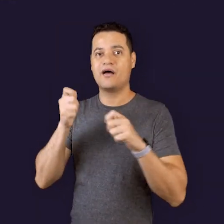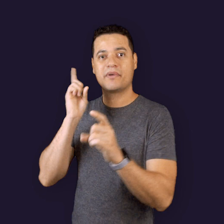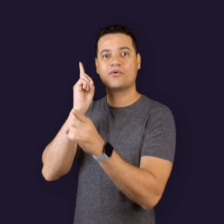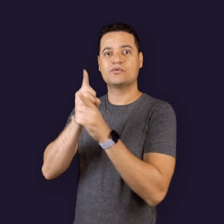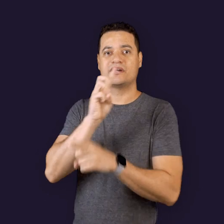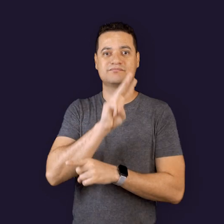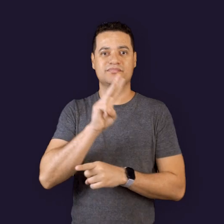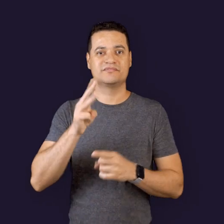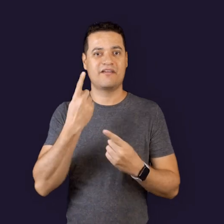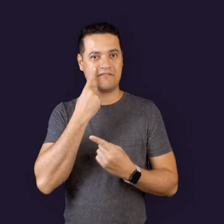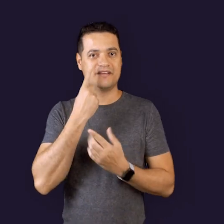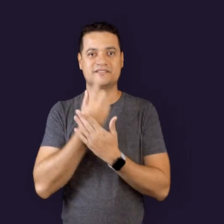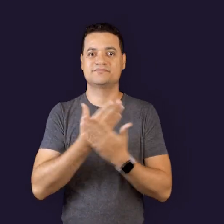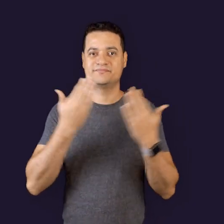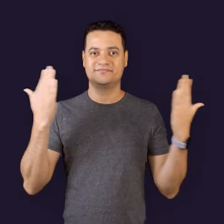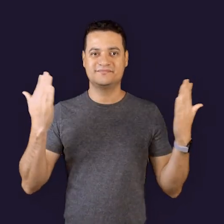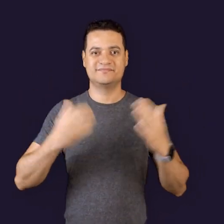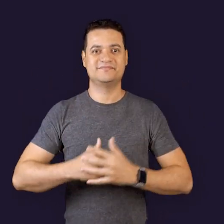no site